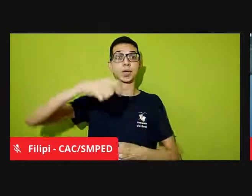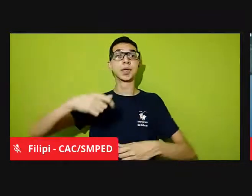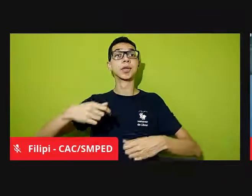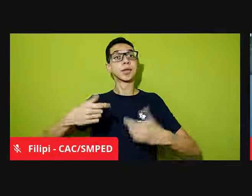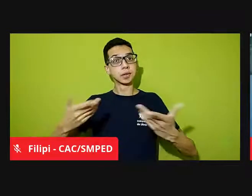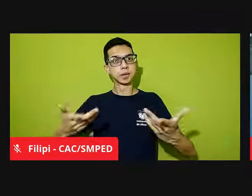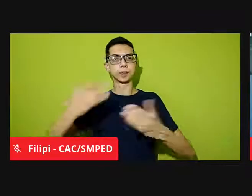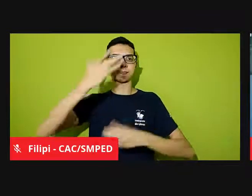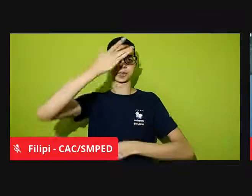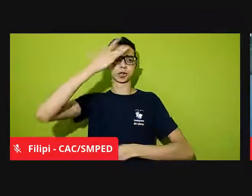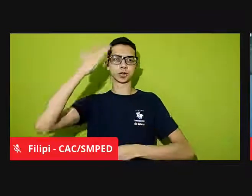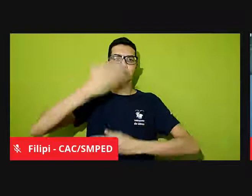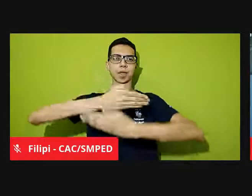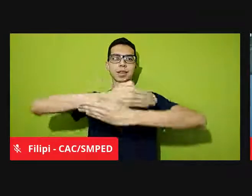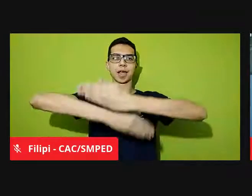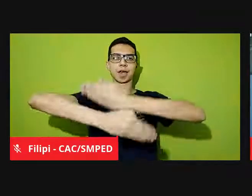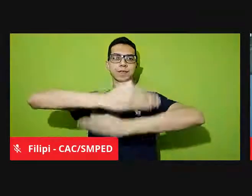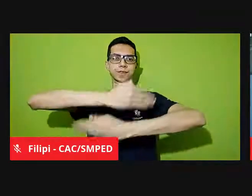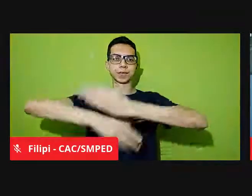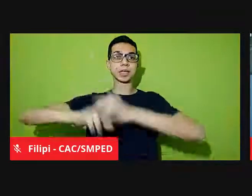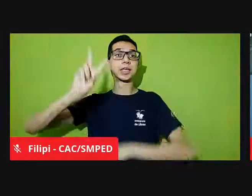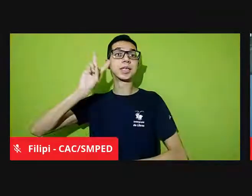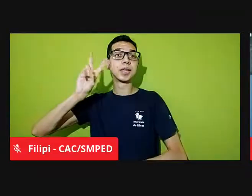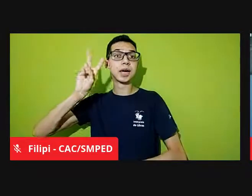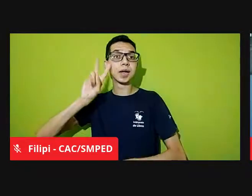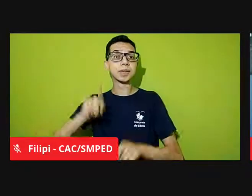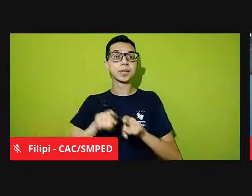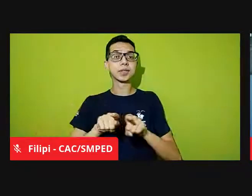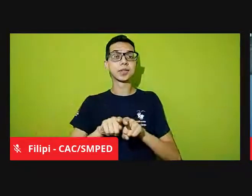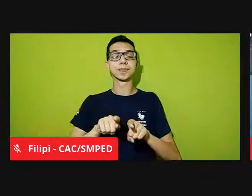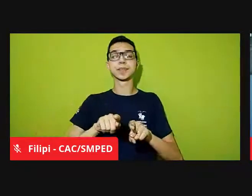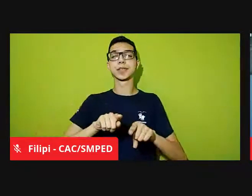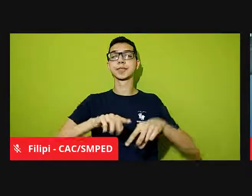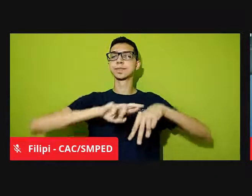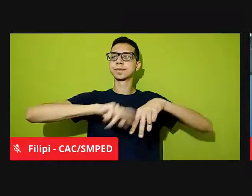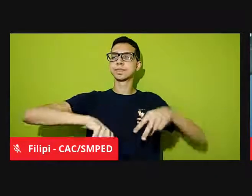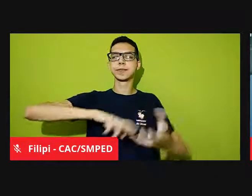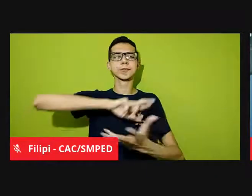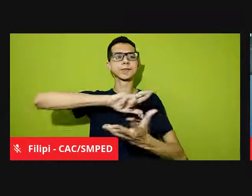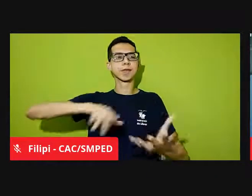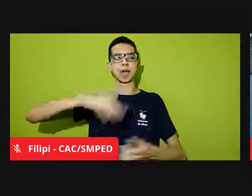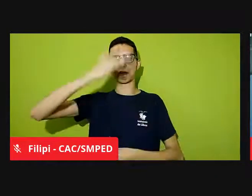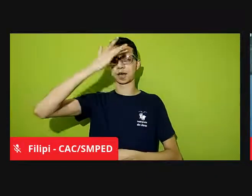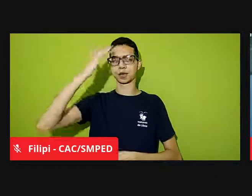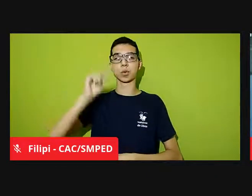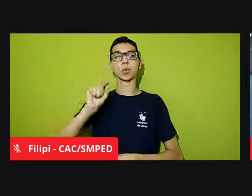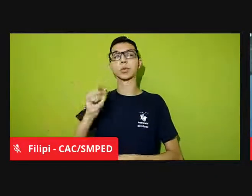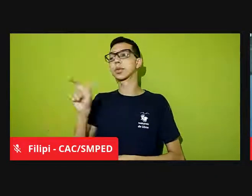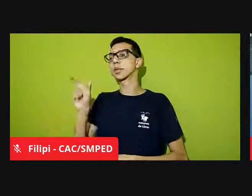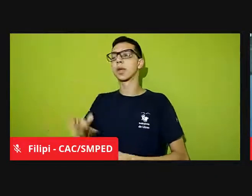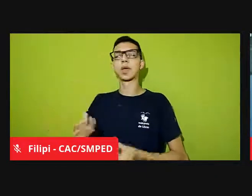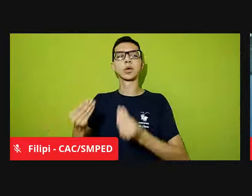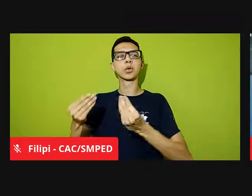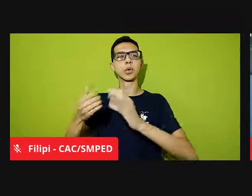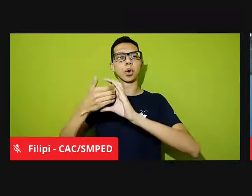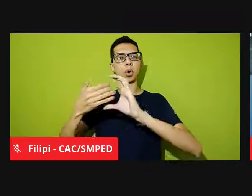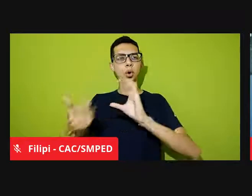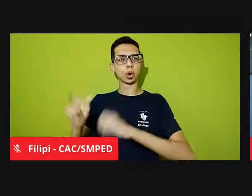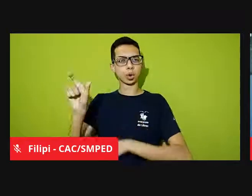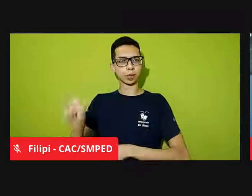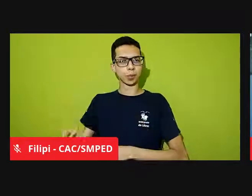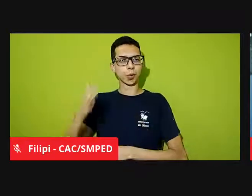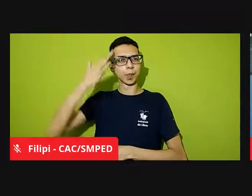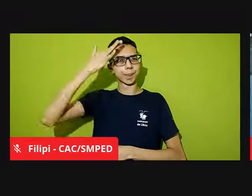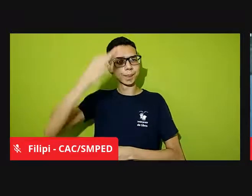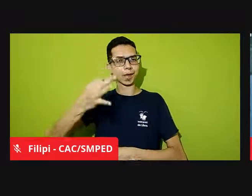com deficiência, né, a gente precisa lembrar da interseccionalidade também da pessoa com deficiência. E mais que isso, né?